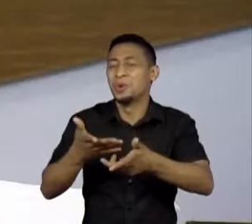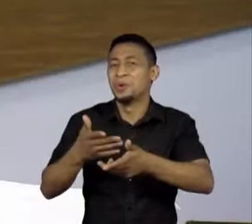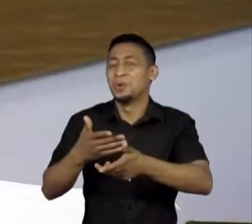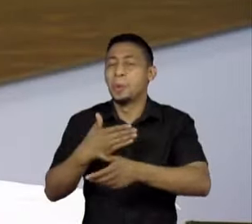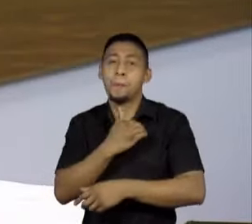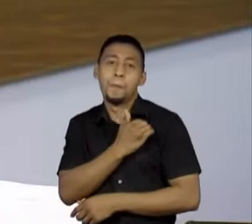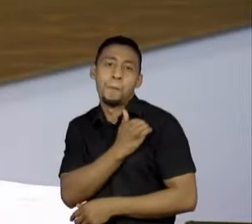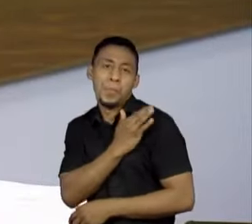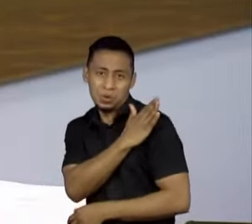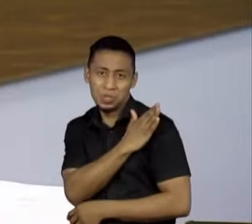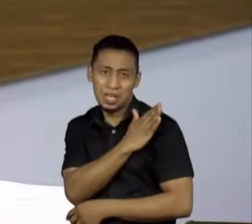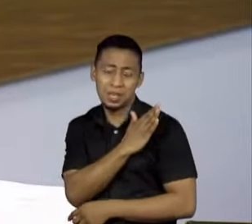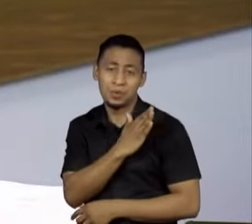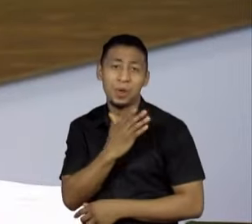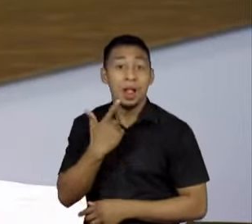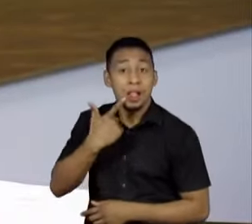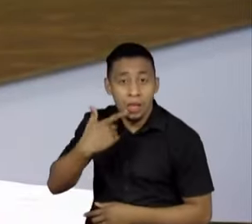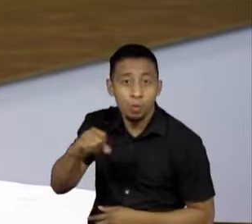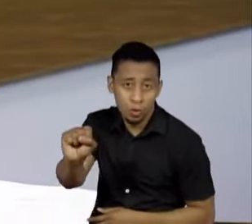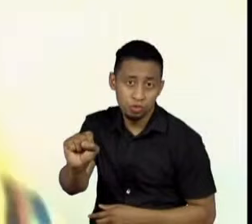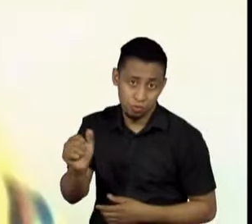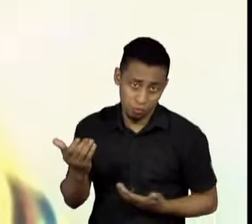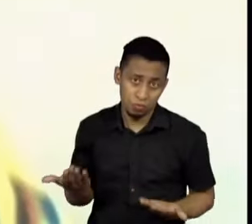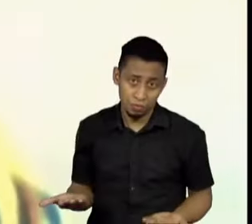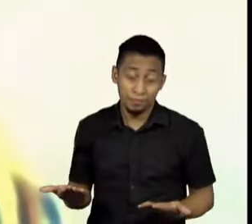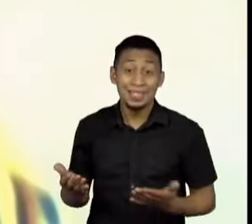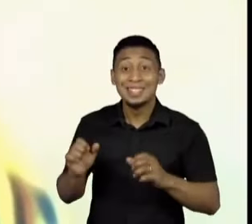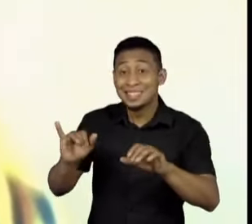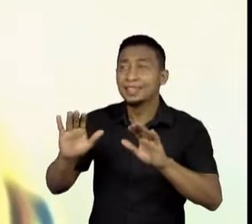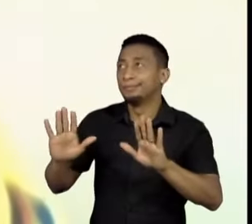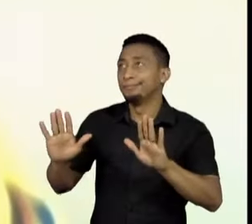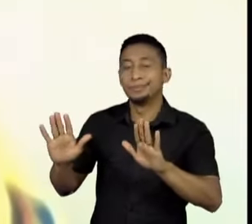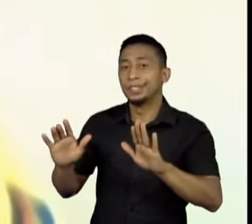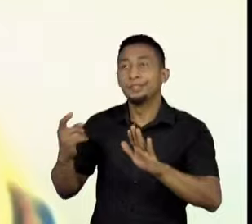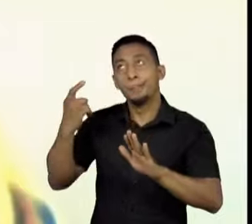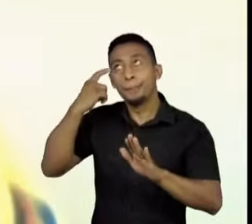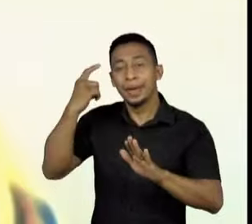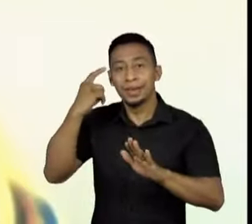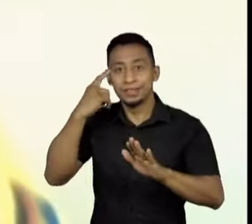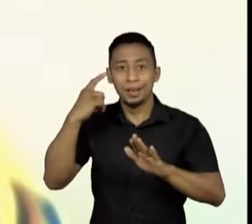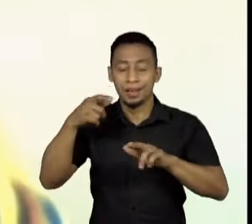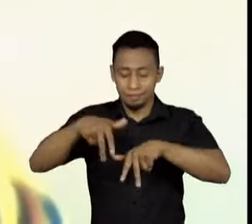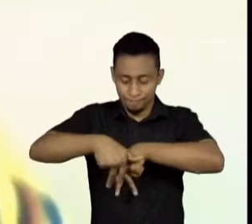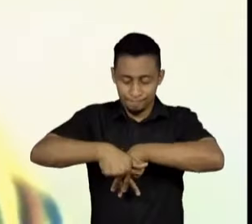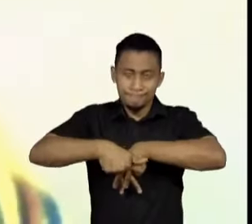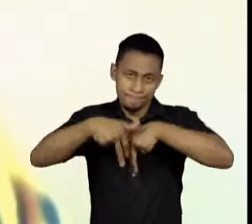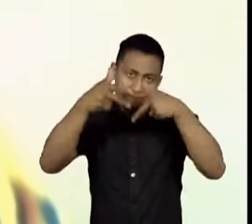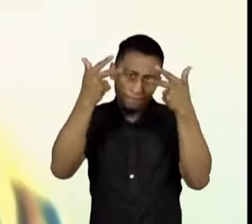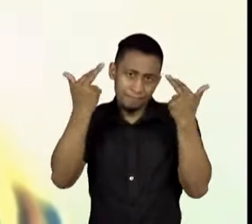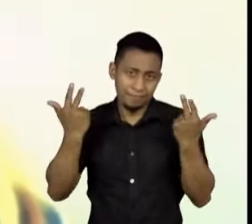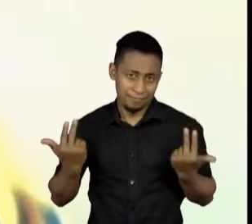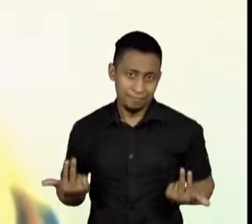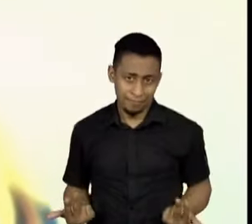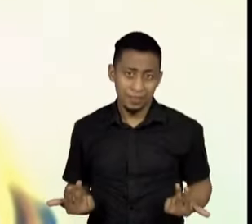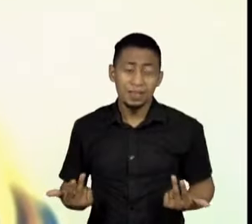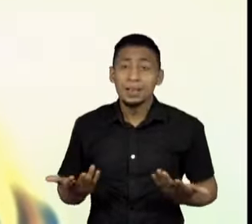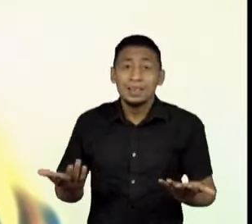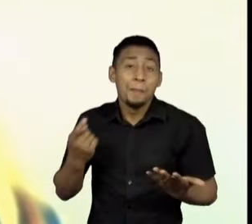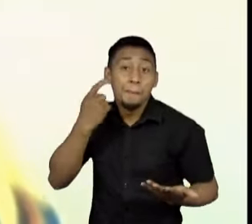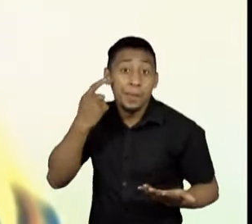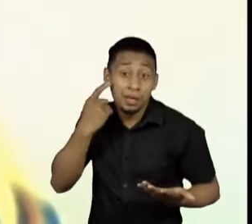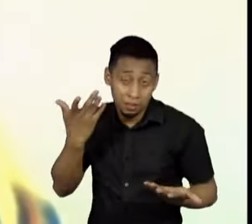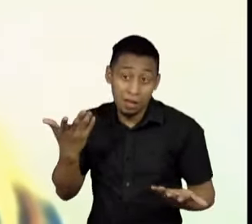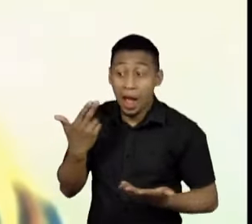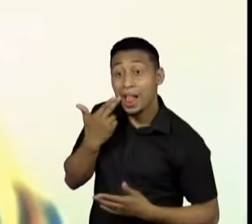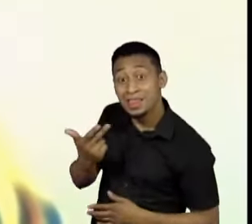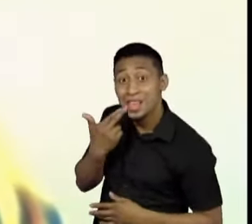gente fala, inclusive, numa diversidade, eu acho que essa diversidade linguística também ela tem que ser